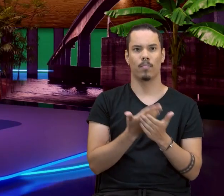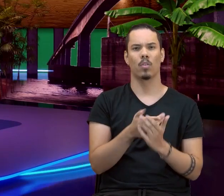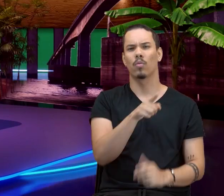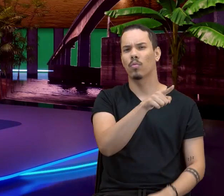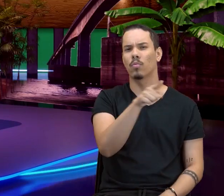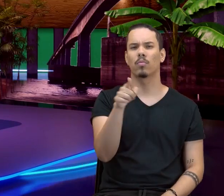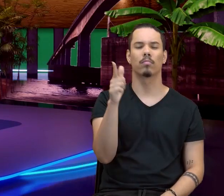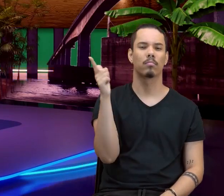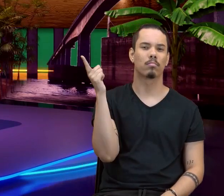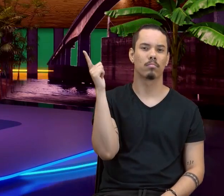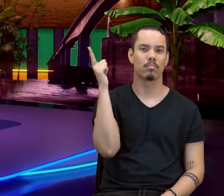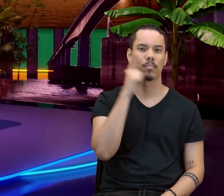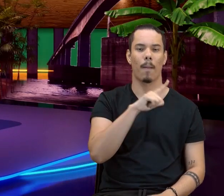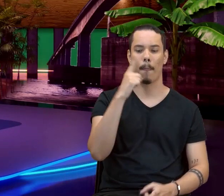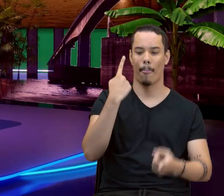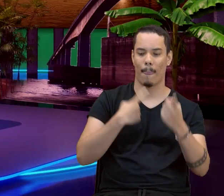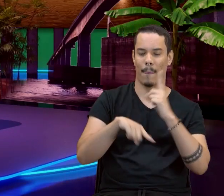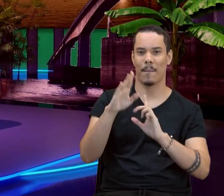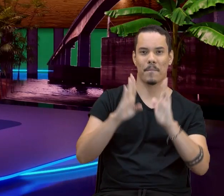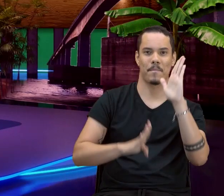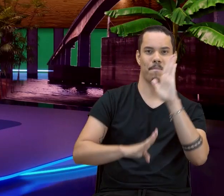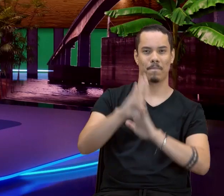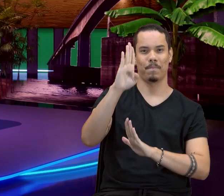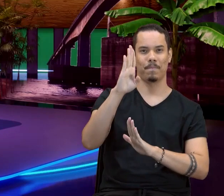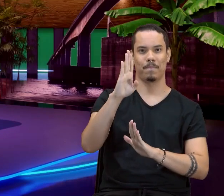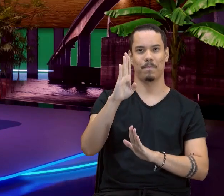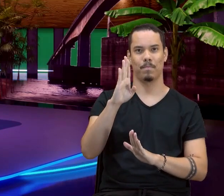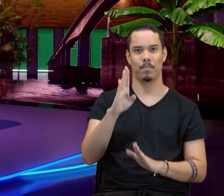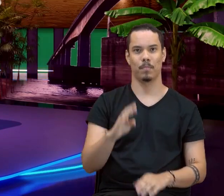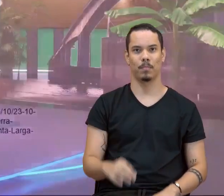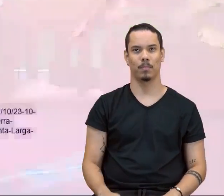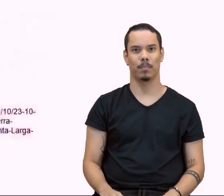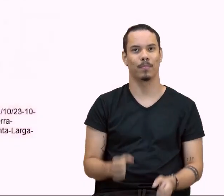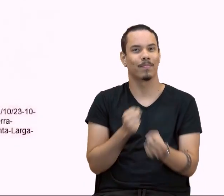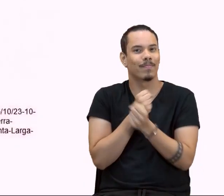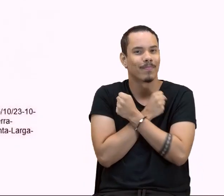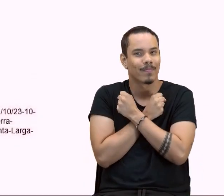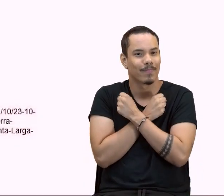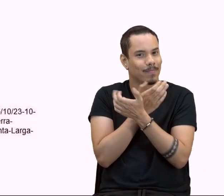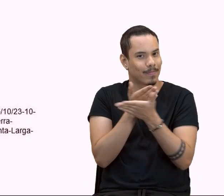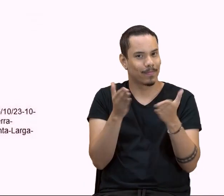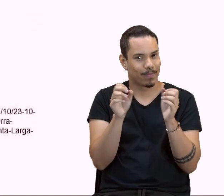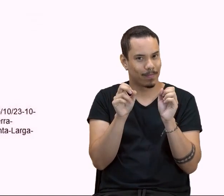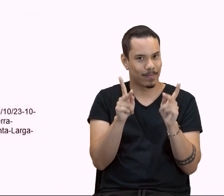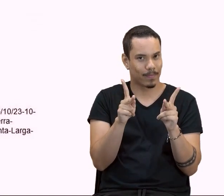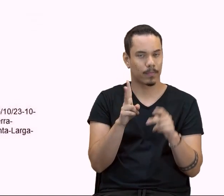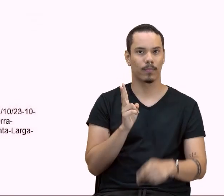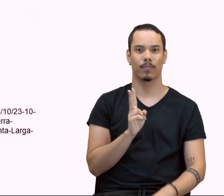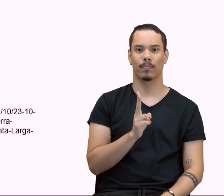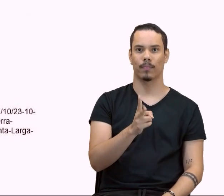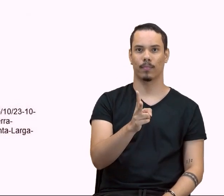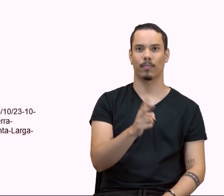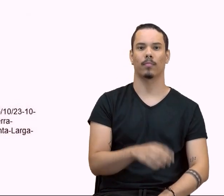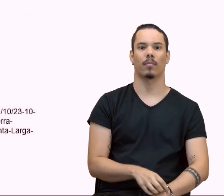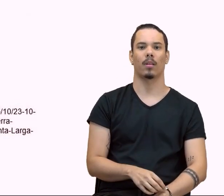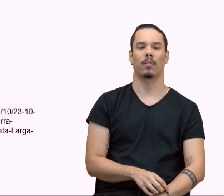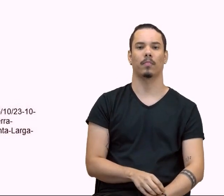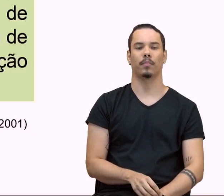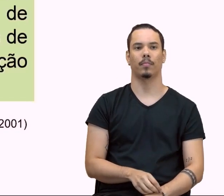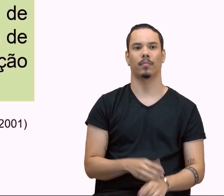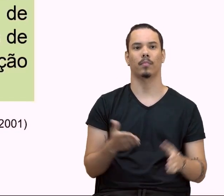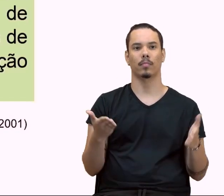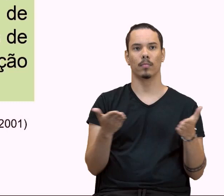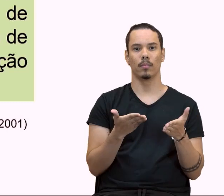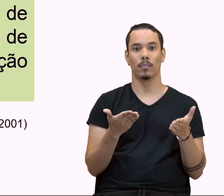certeza conseguirá chegar lá. É isso aí, galera. Um grande abraço para todos aí. Vamos lá, continuando, povos indígenas. Agora a gente